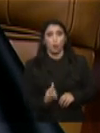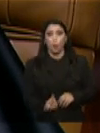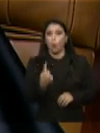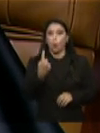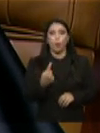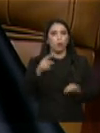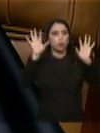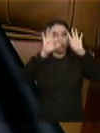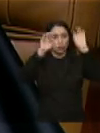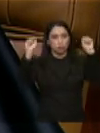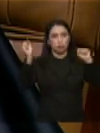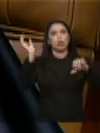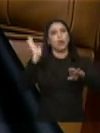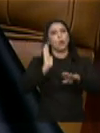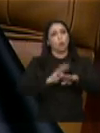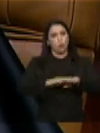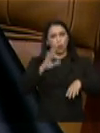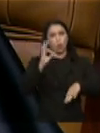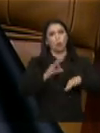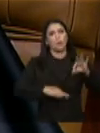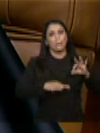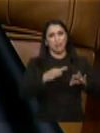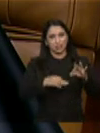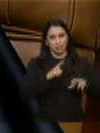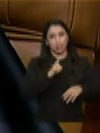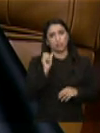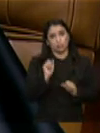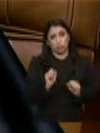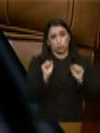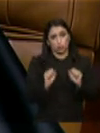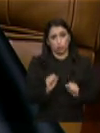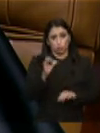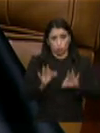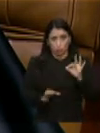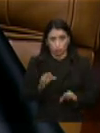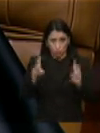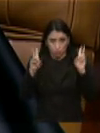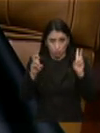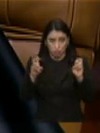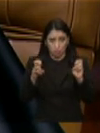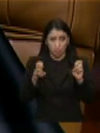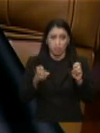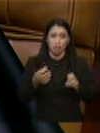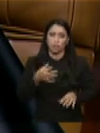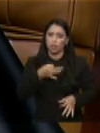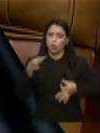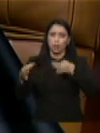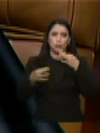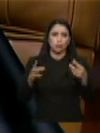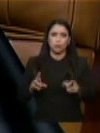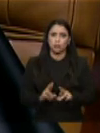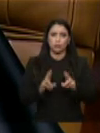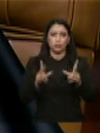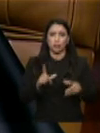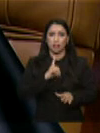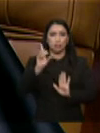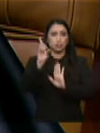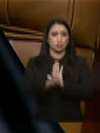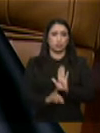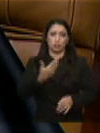tribunal competente para dar a última palavra sobre o assunto, havia controvérsia no âmbito de suas turmas de direito